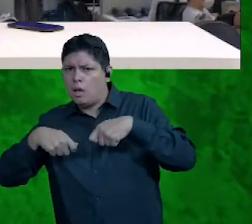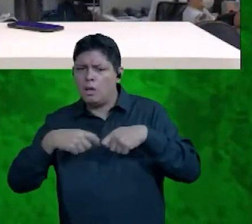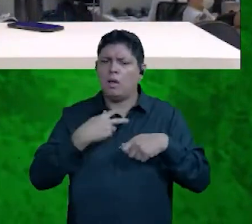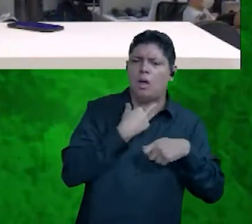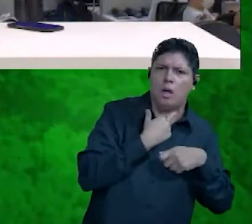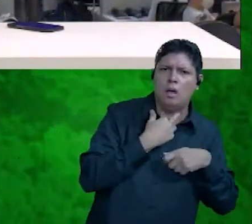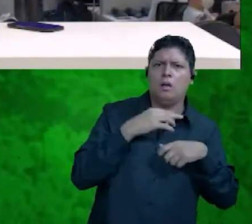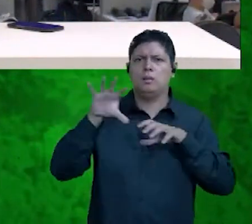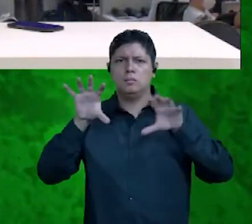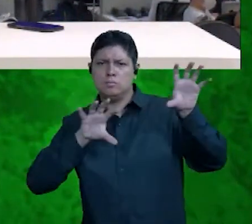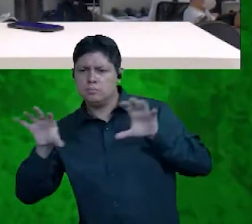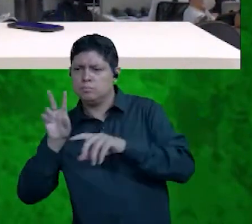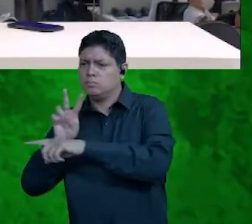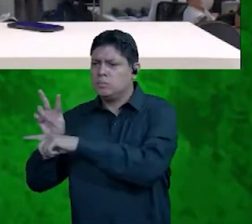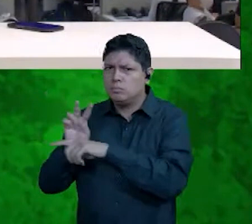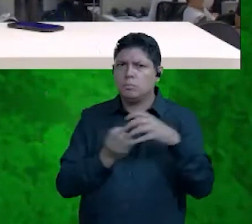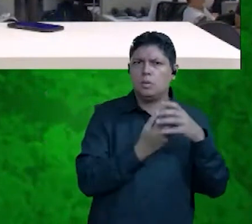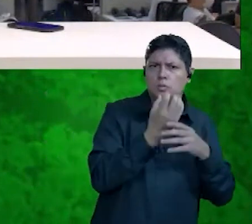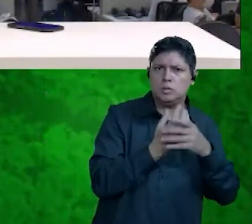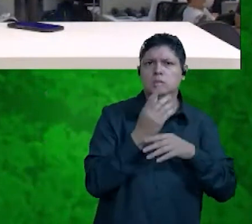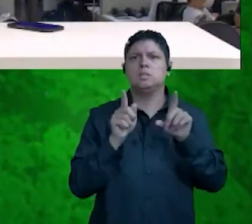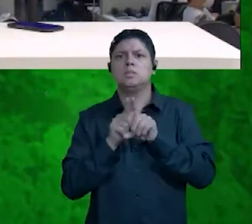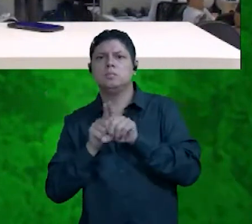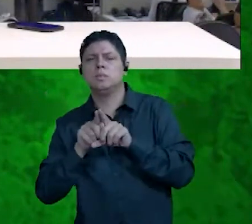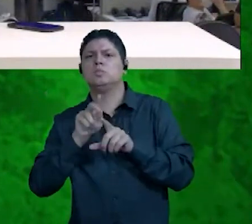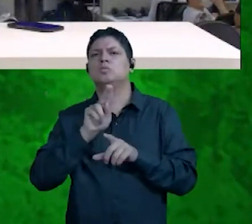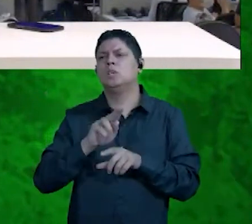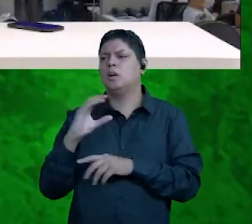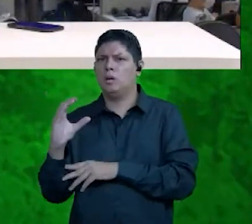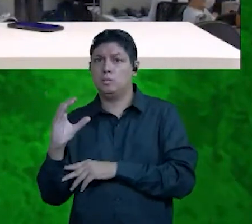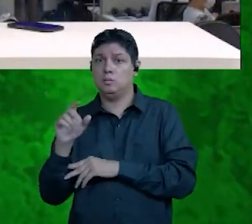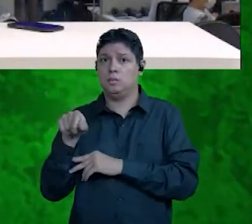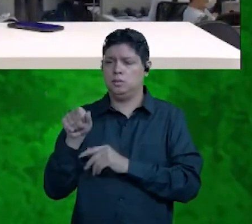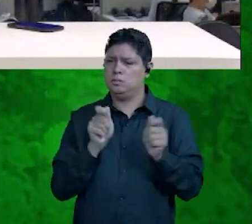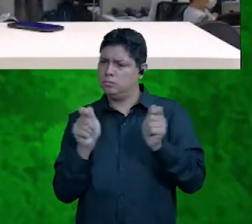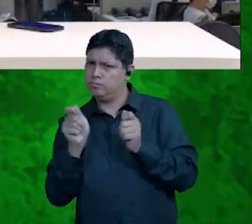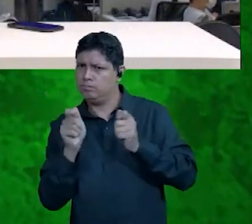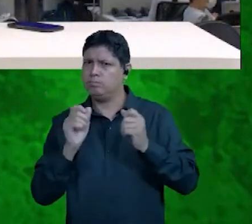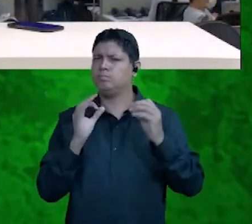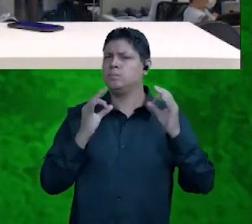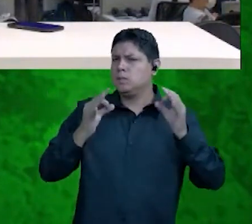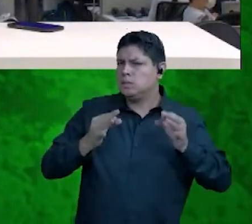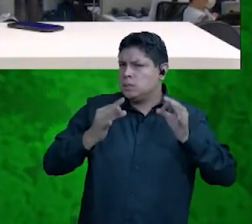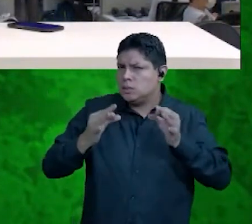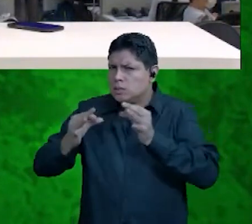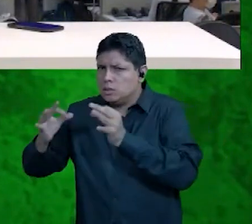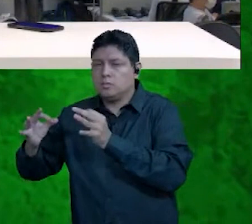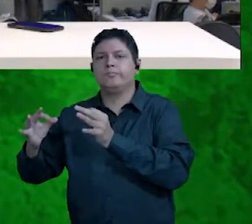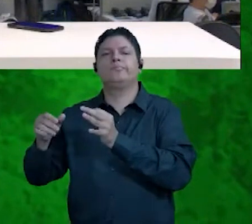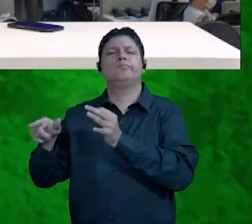em empoderar as unidades. Hoje, meu caro Daniel, os principais focos